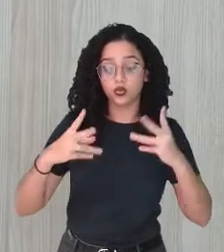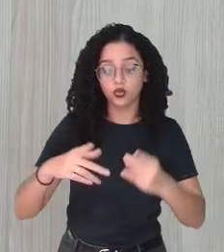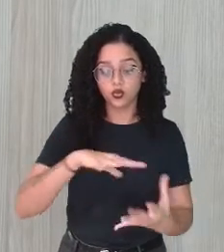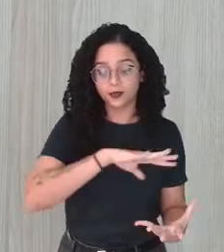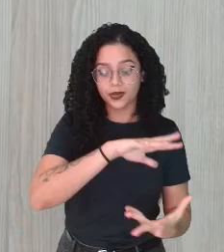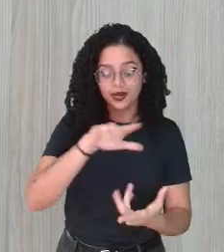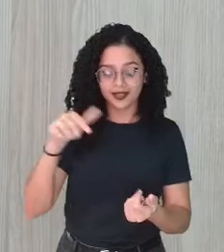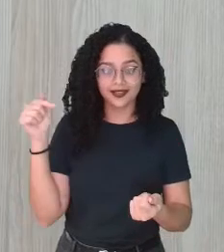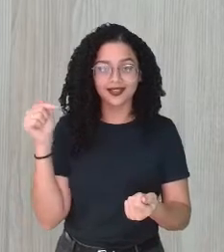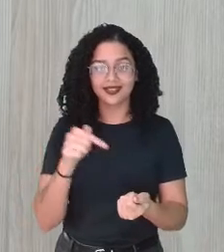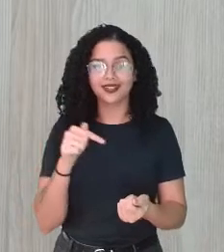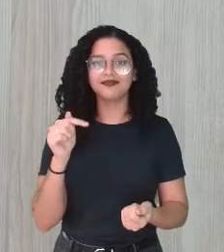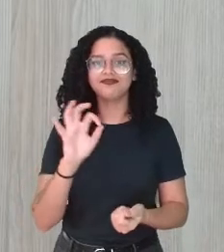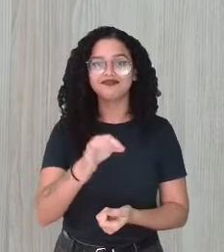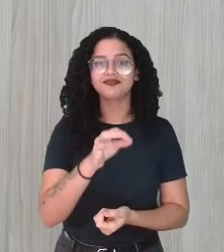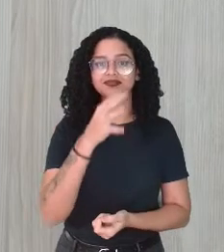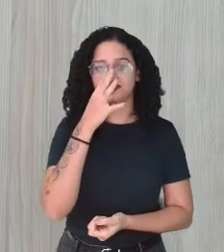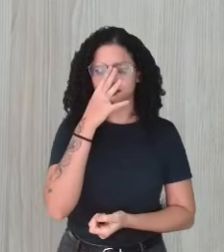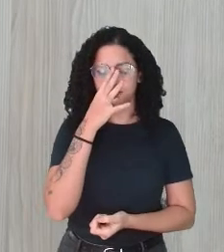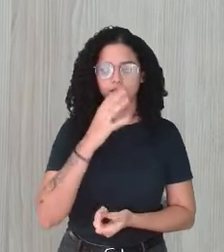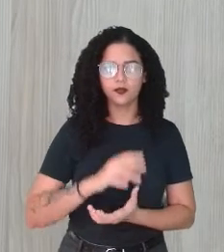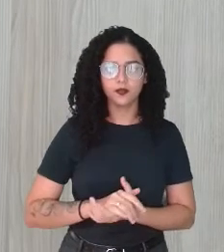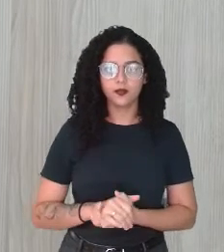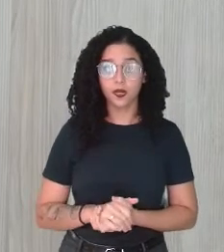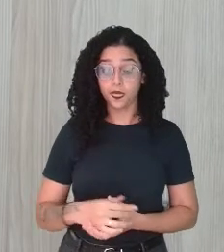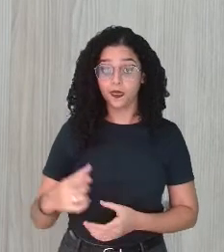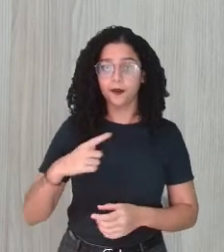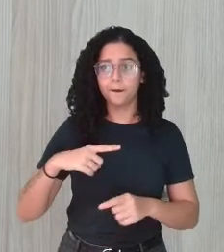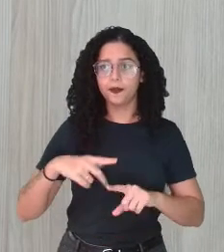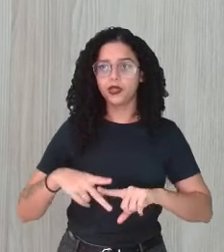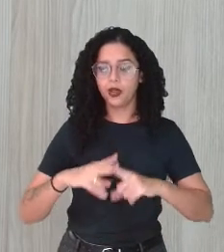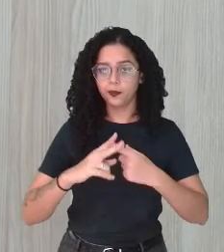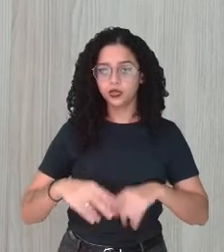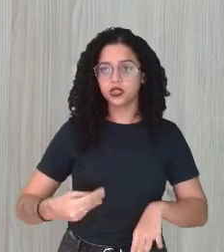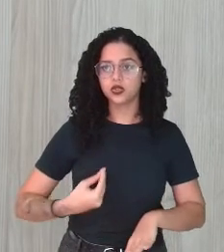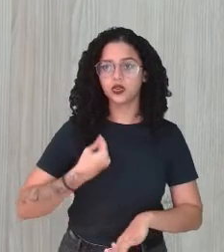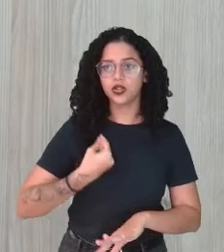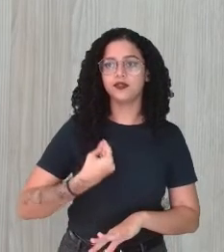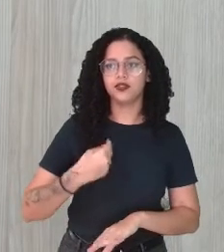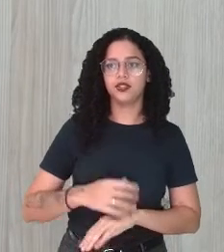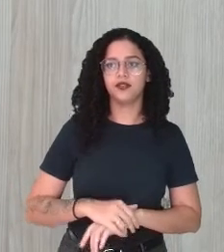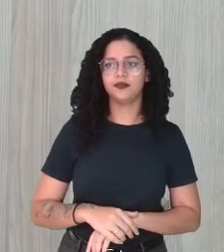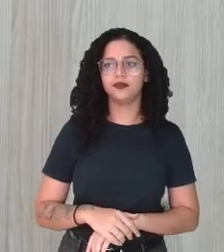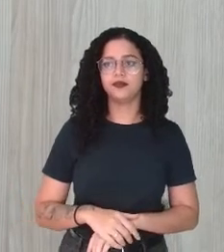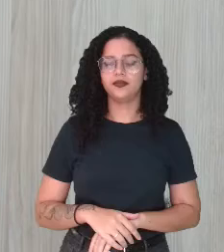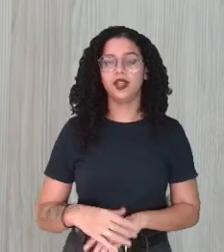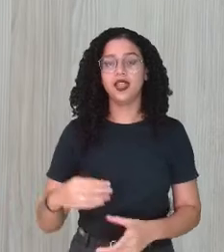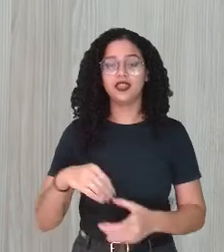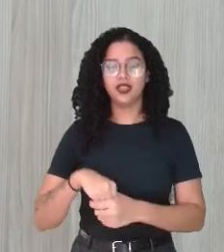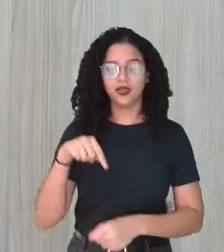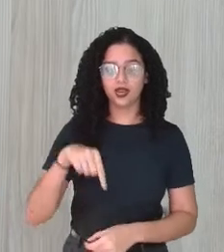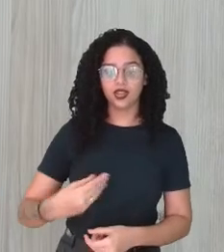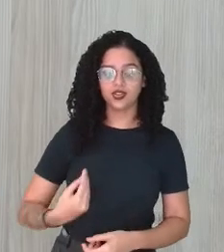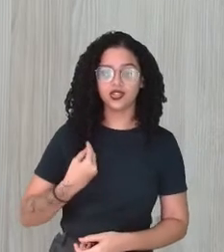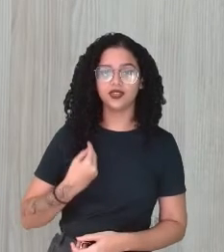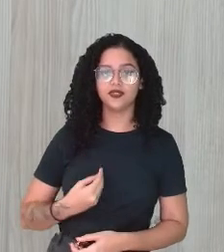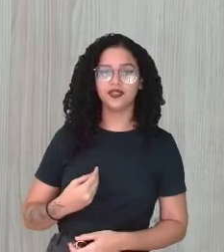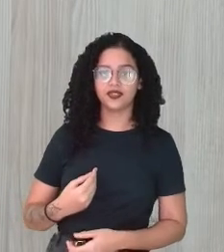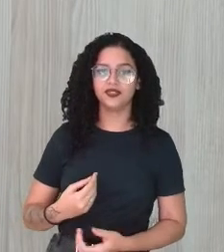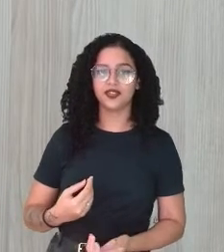no nosso planeta Terra, né? Sim. Para ter a manutenção da vida dentro aqui onde a gente vive,